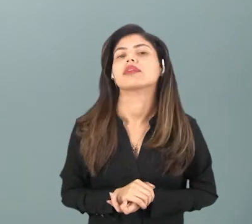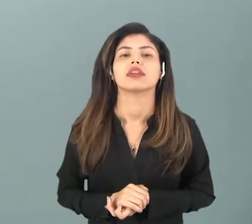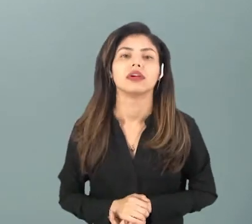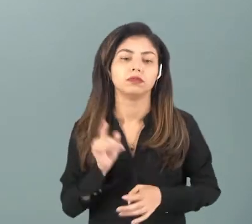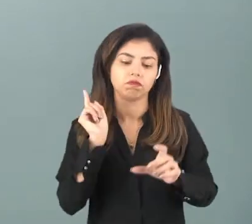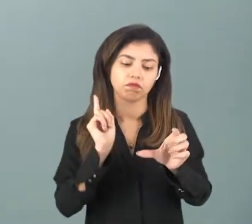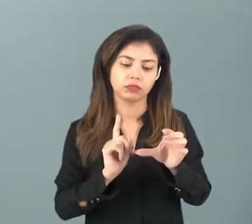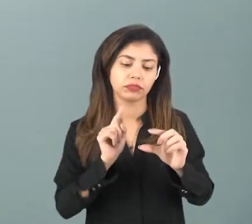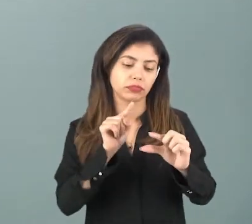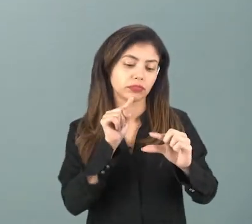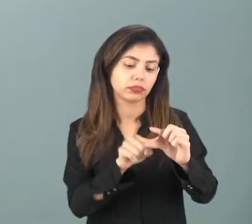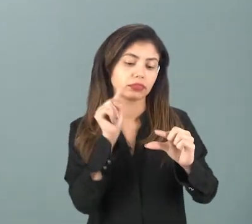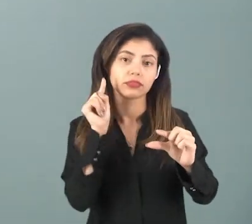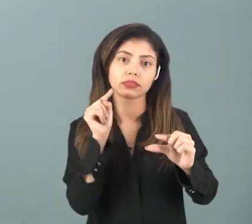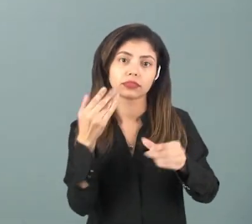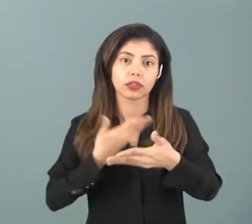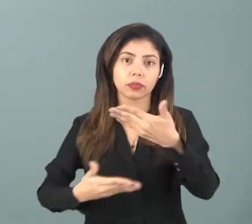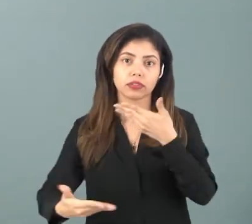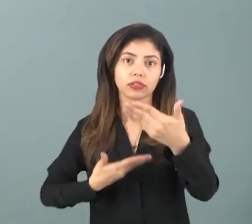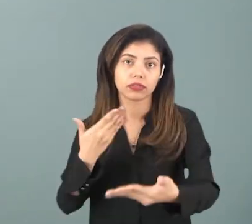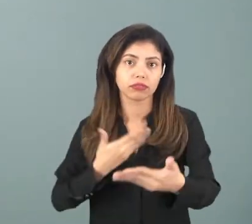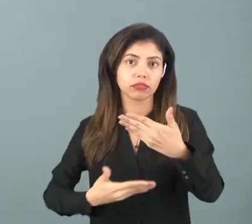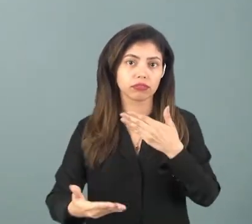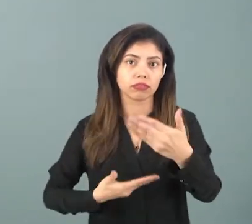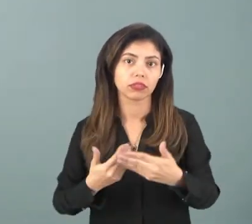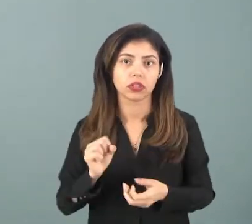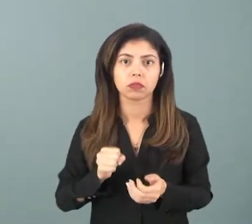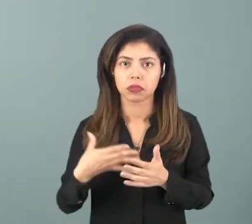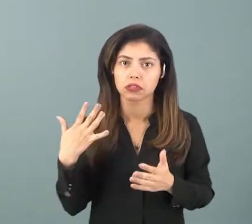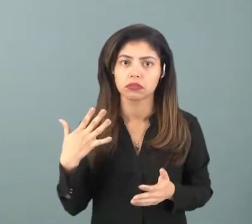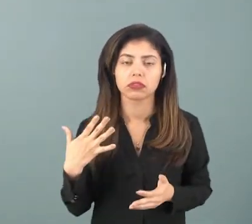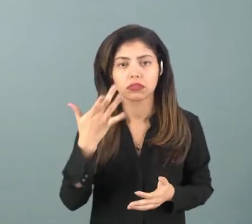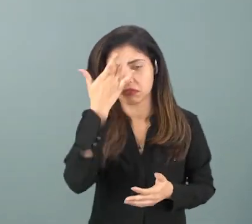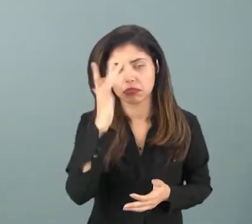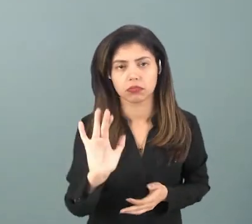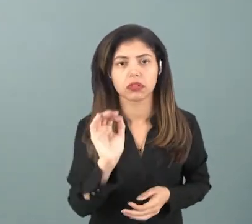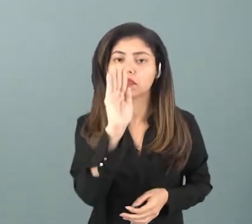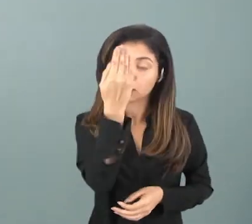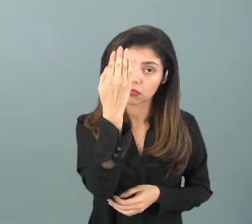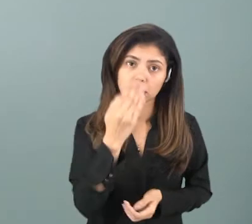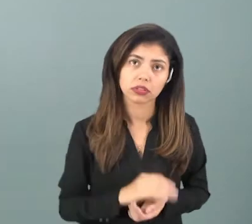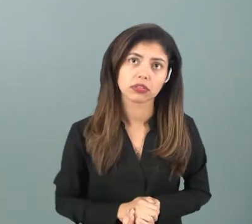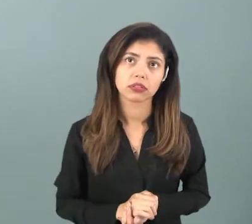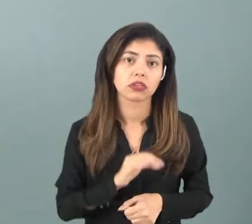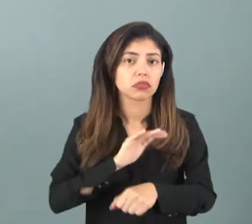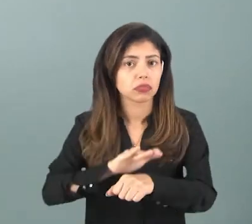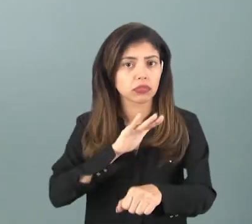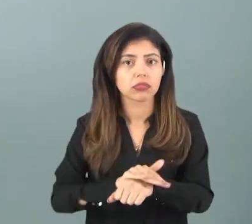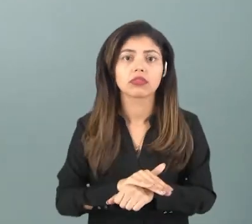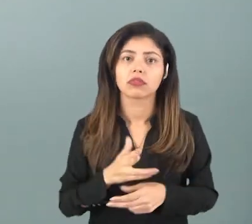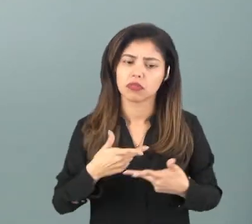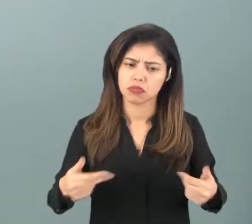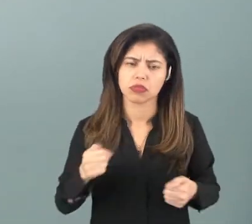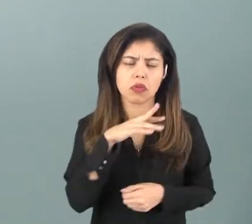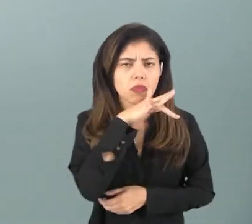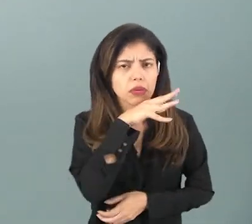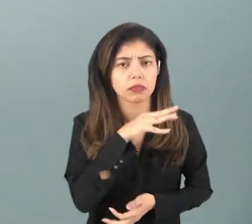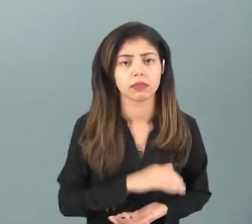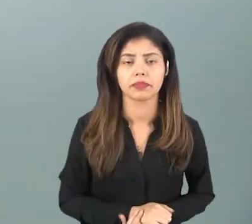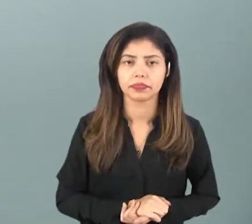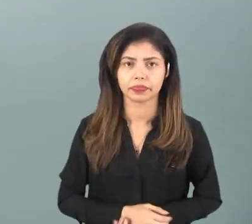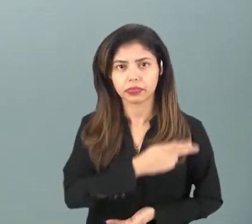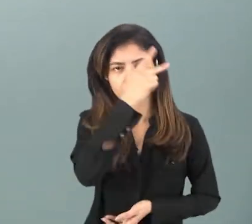É só um clique que a gente fica compartilhando e muitas vezes a gente não sabe que é uma notícia falsa e está contribuindo para uma coisa ruim,